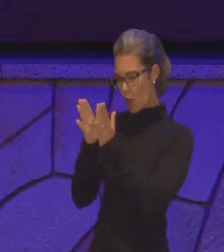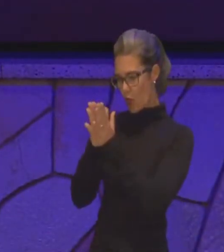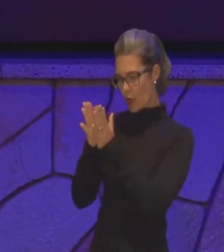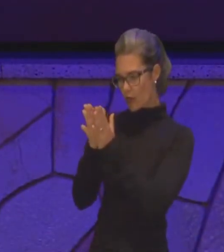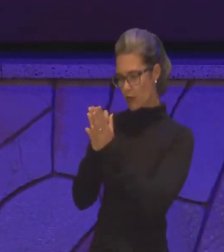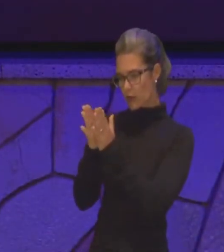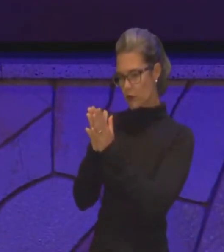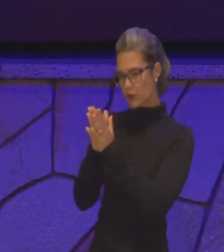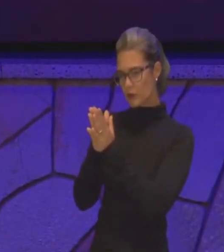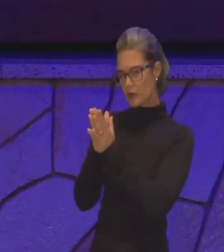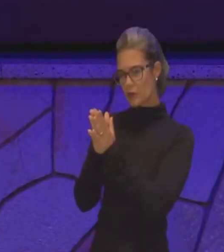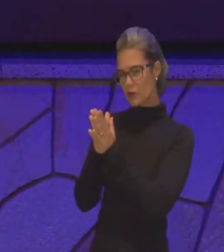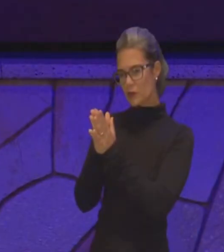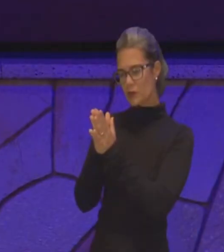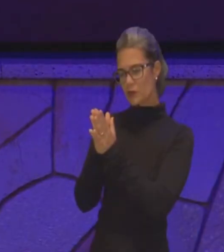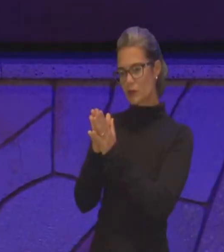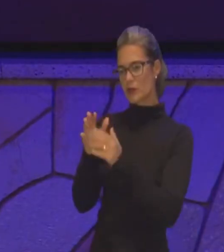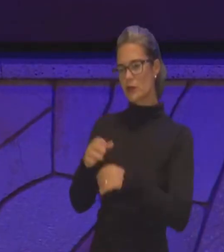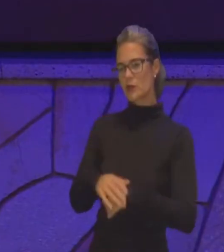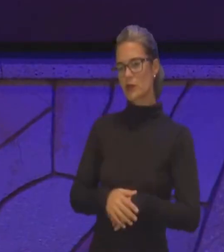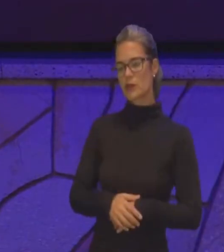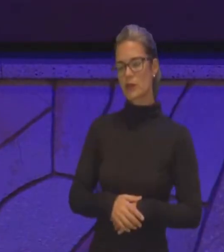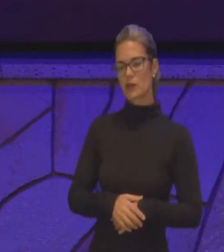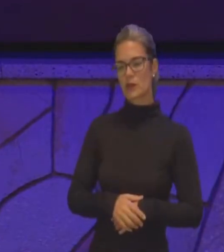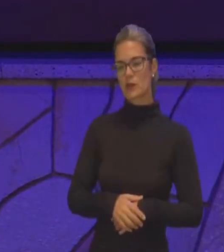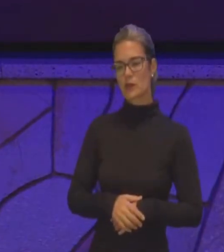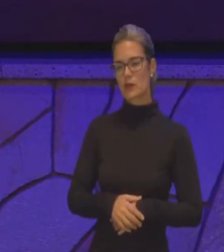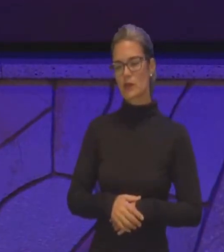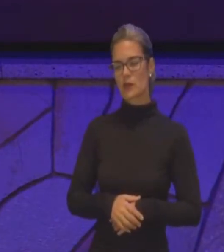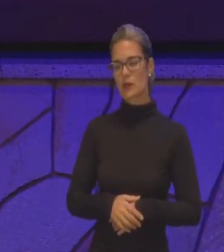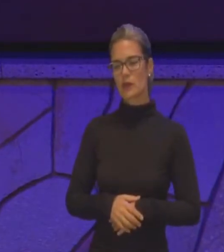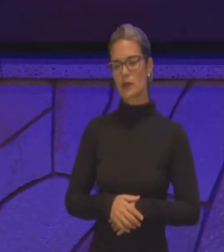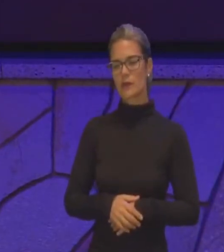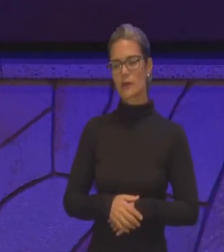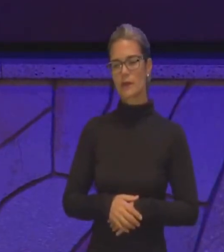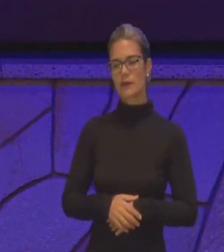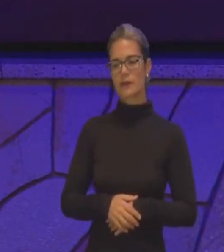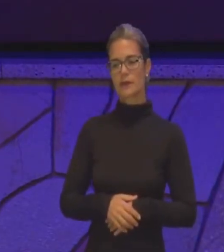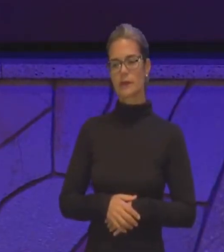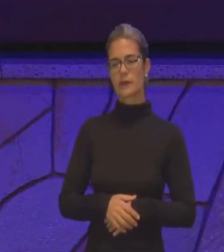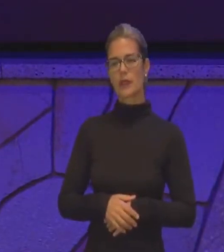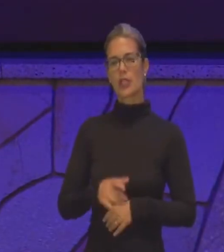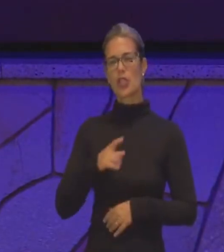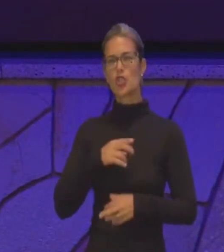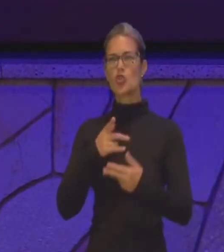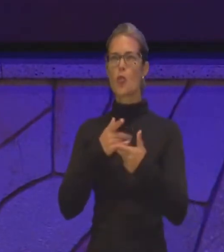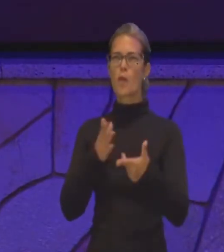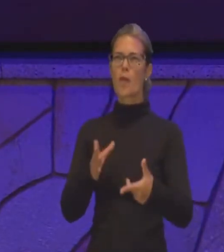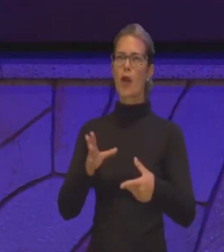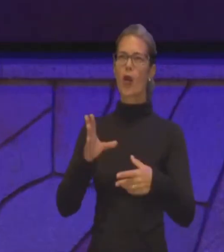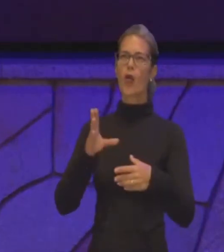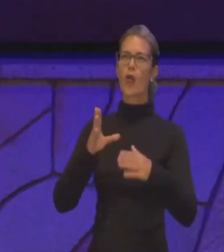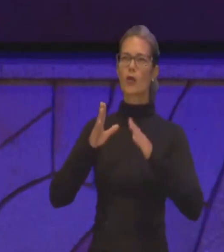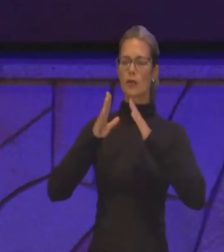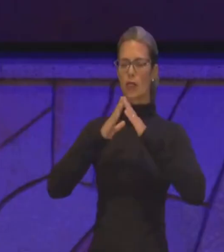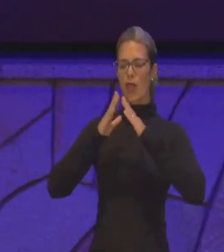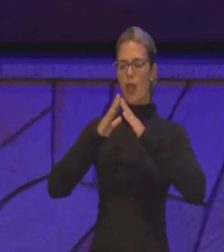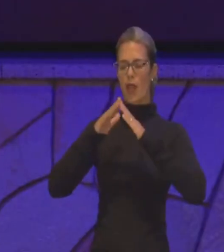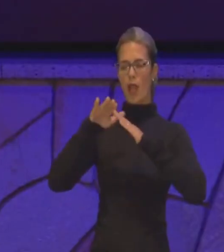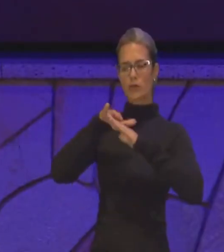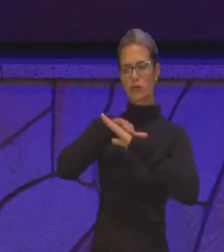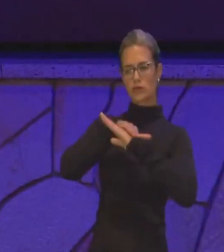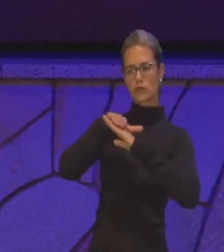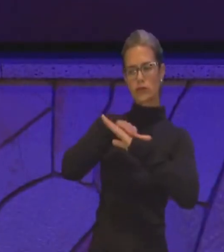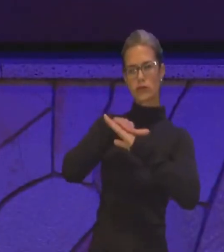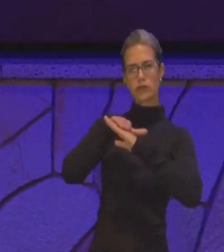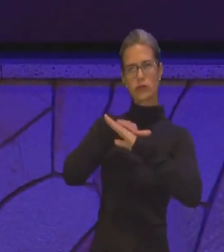feito em cima de um telhado. E que estranho, não é? Vamos consultar isso. E lá estava. De